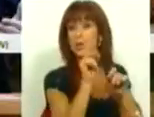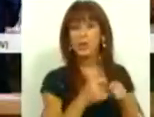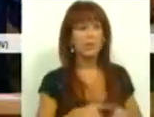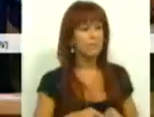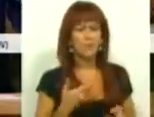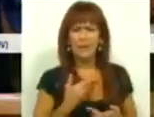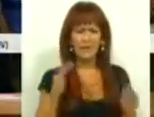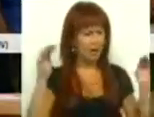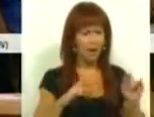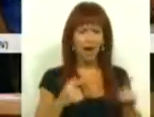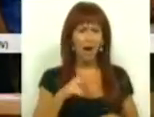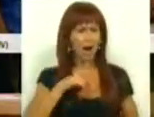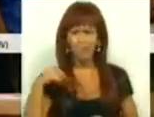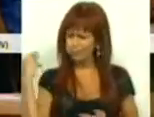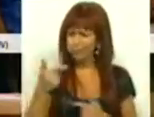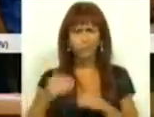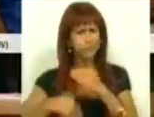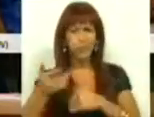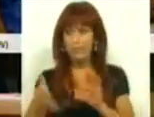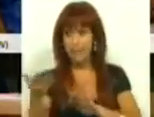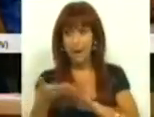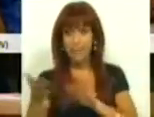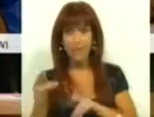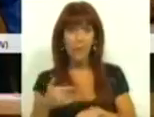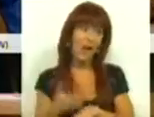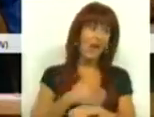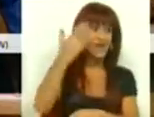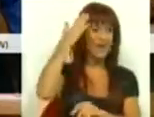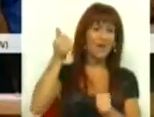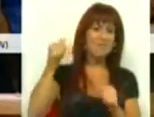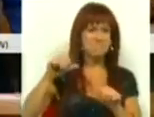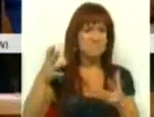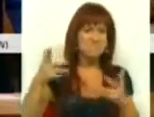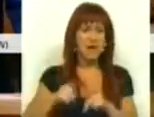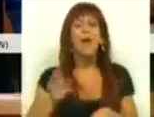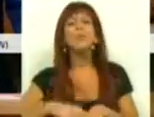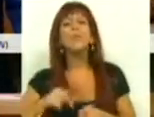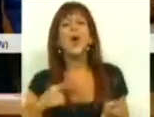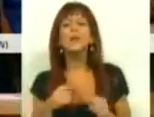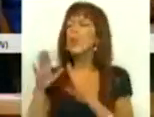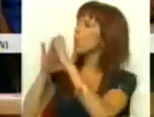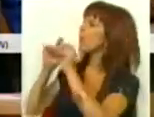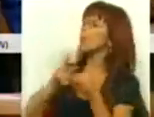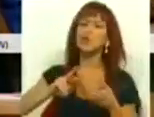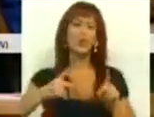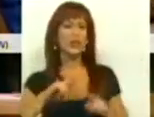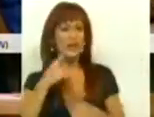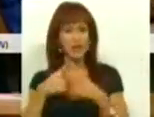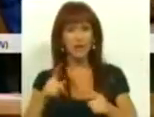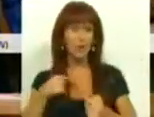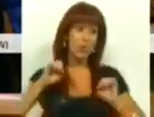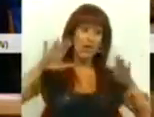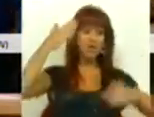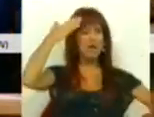do desendividamento do país, que tem vindo a decorrer mais depressa do que tinha sido previsto, em consequência de um padrão de ajustamento diferente